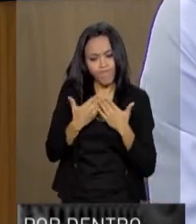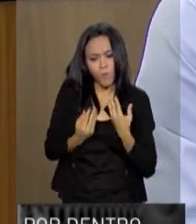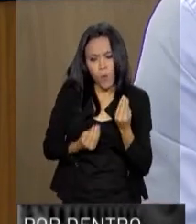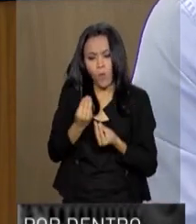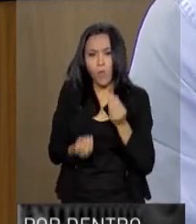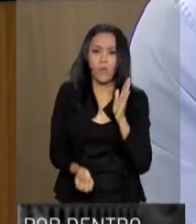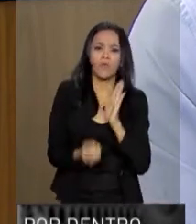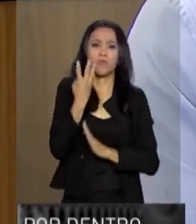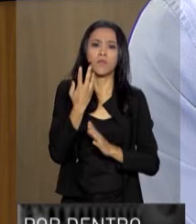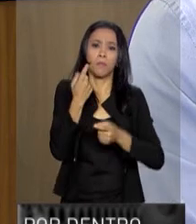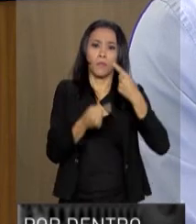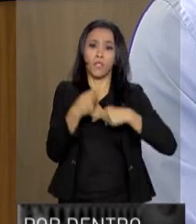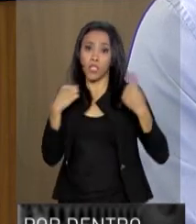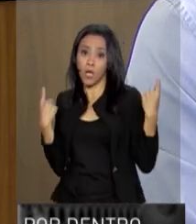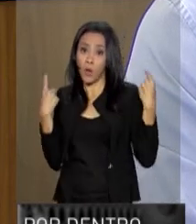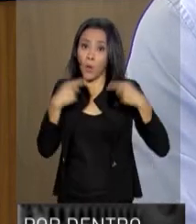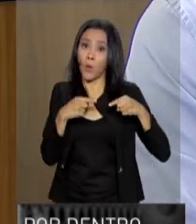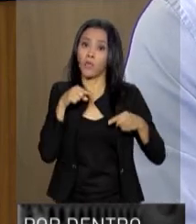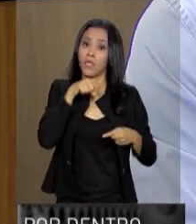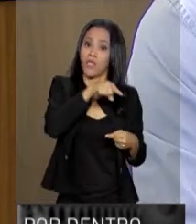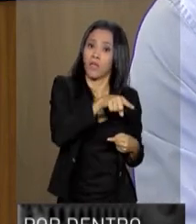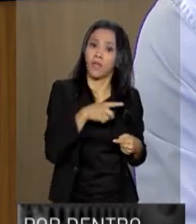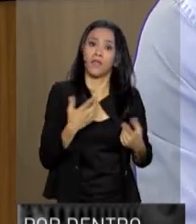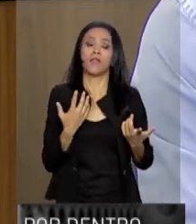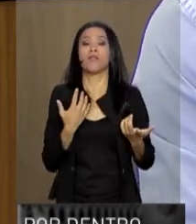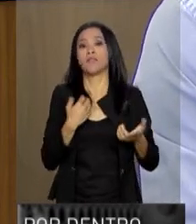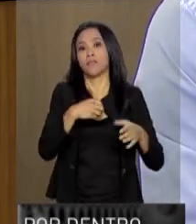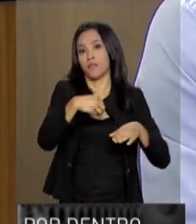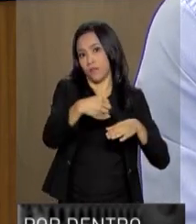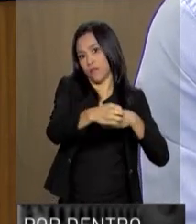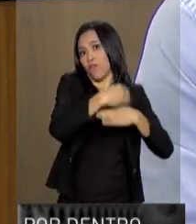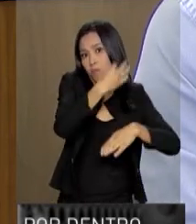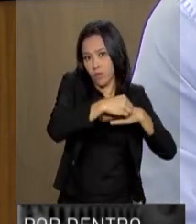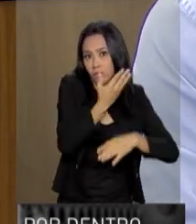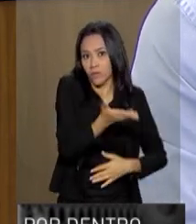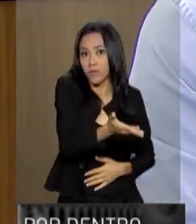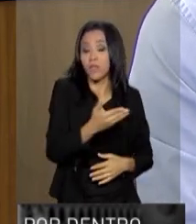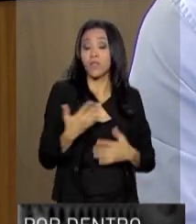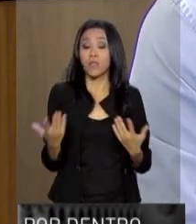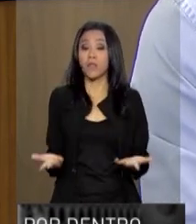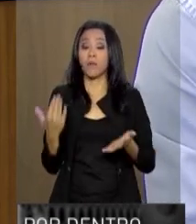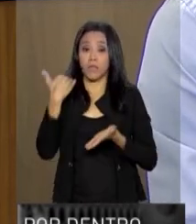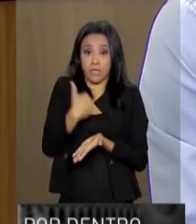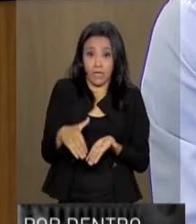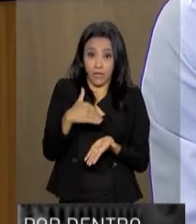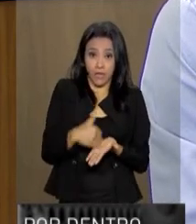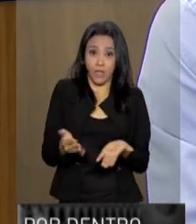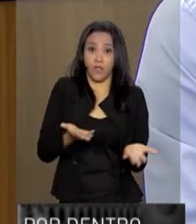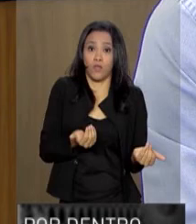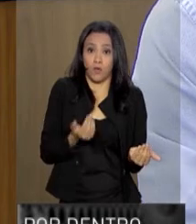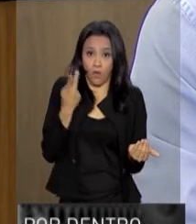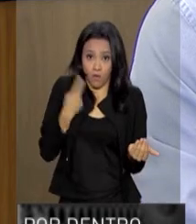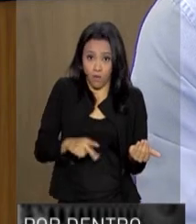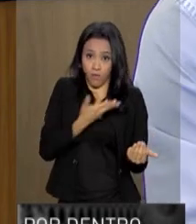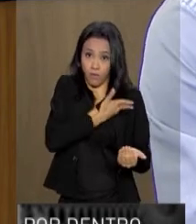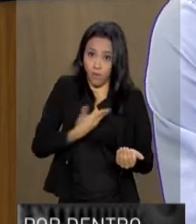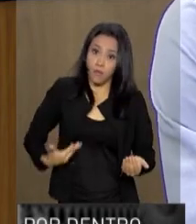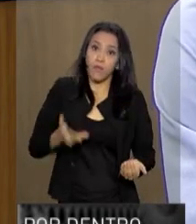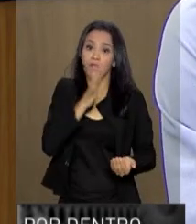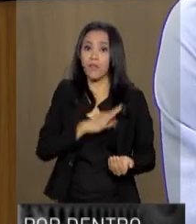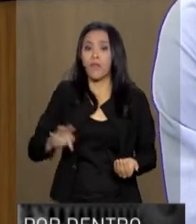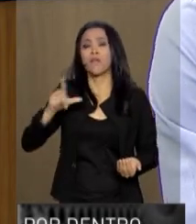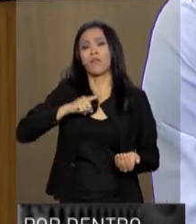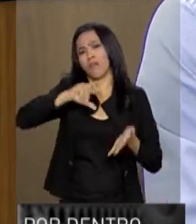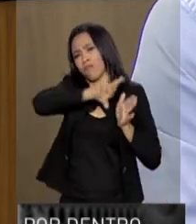e nesse sentido a secretaria nacional de juventude tem vários programas e projetos dentro do